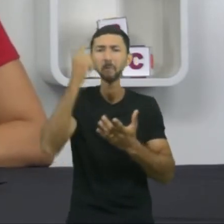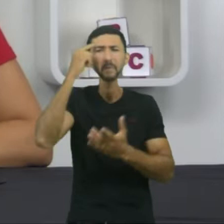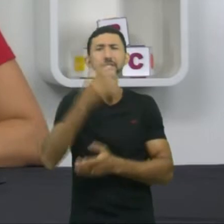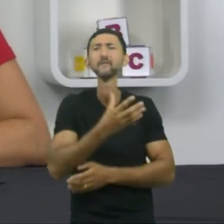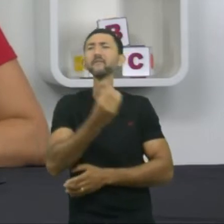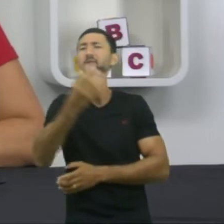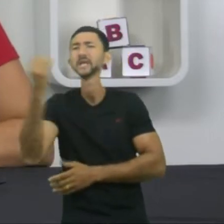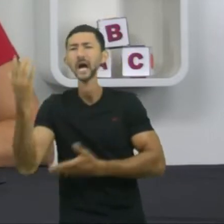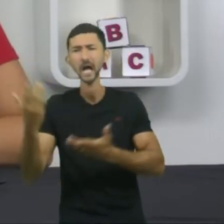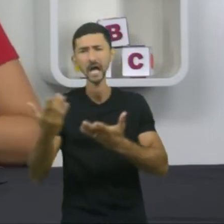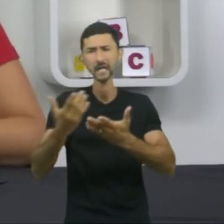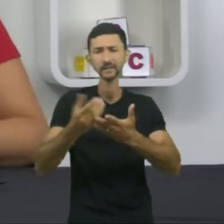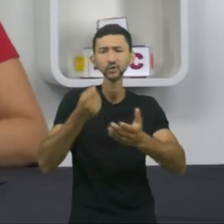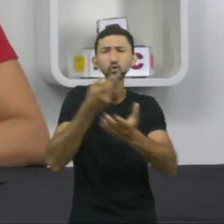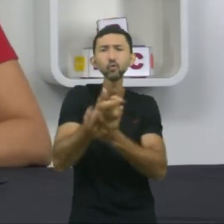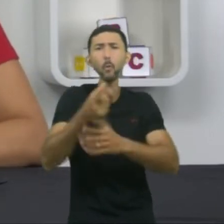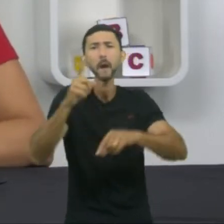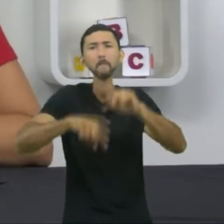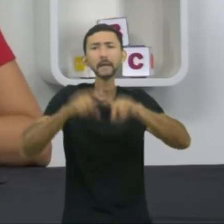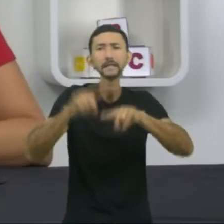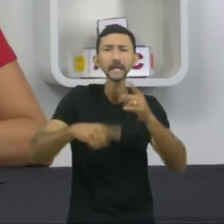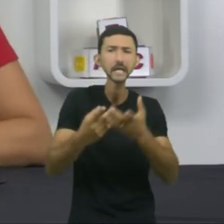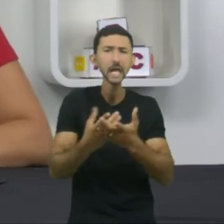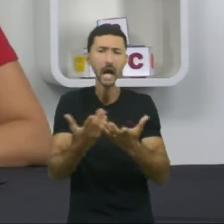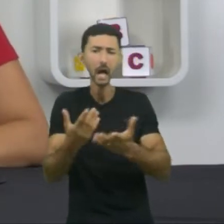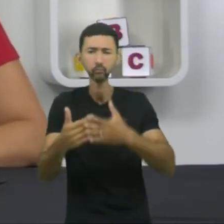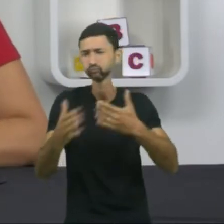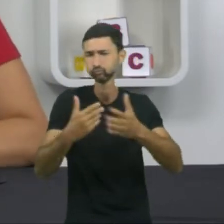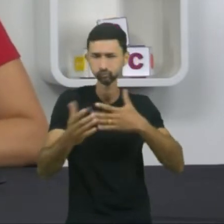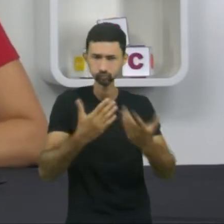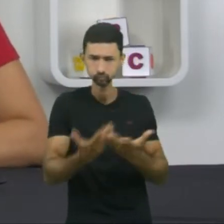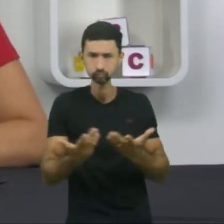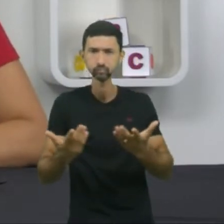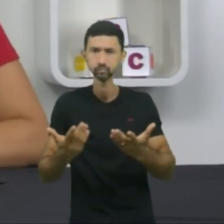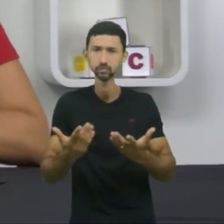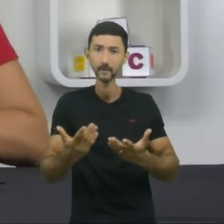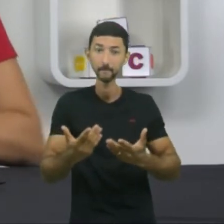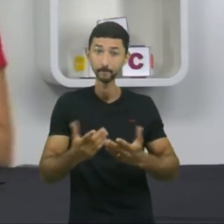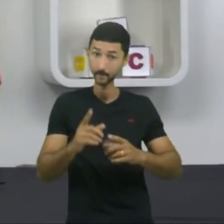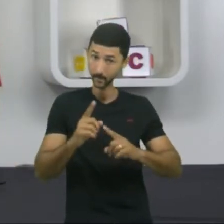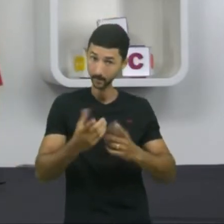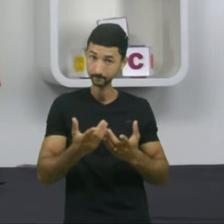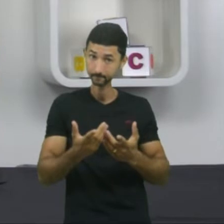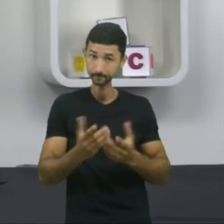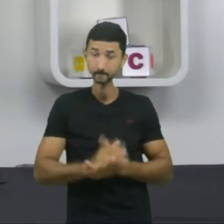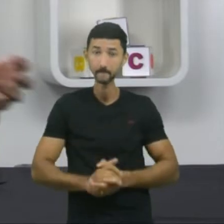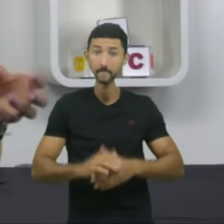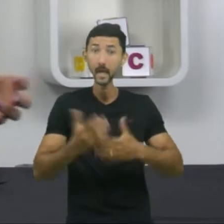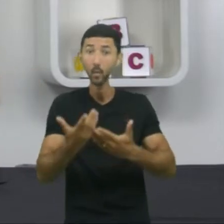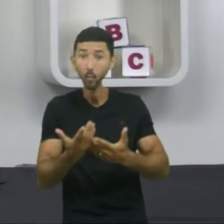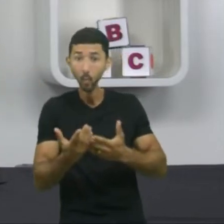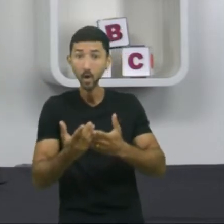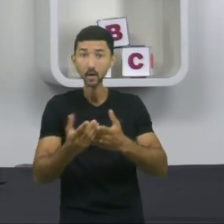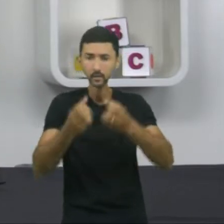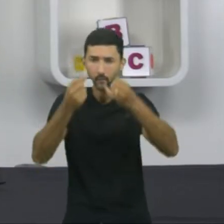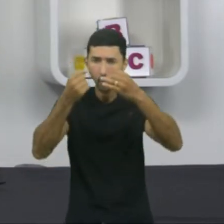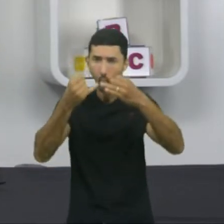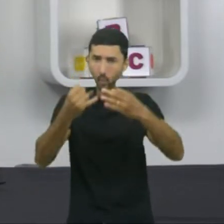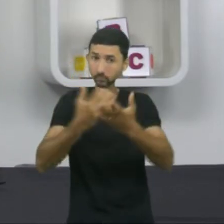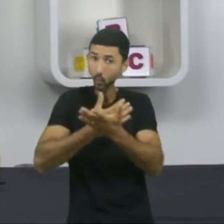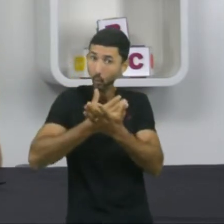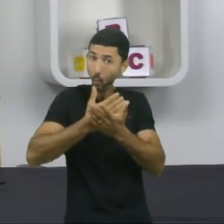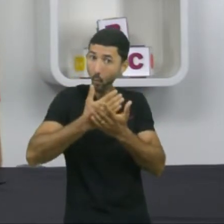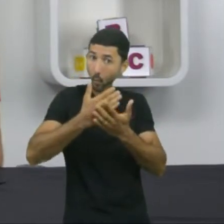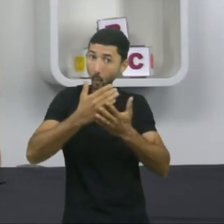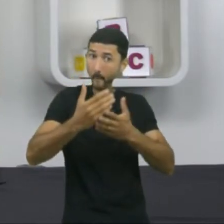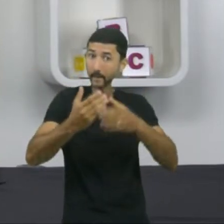para adquirir um bem material que tem um valor maior. De certo é que quando eu for adentrar agora para